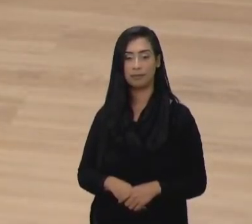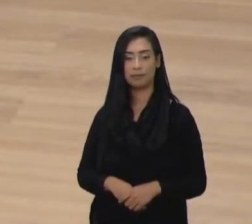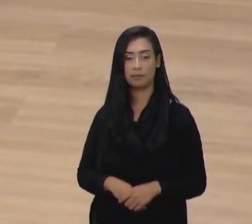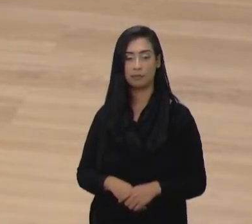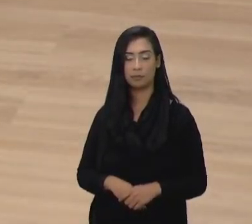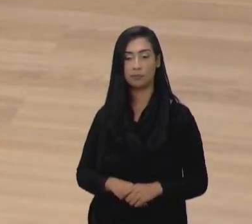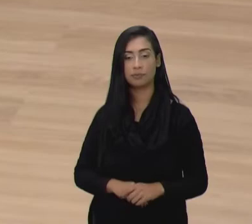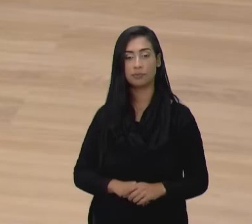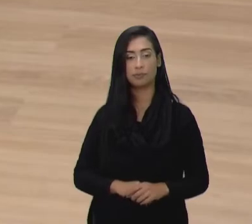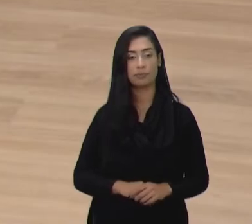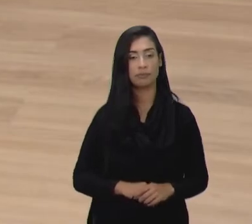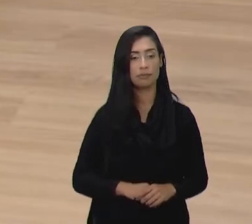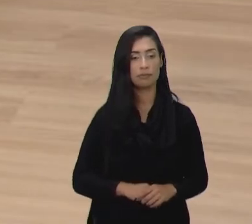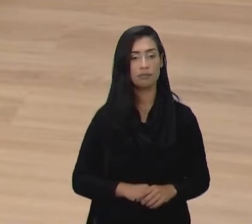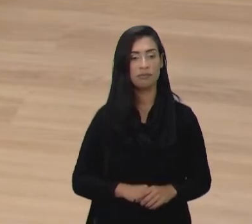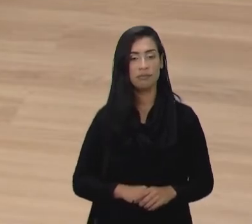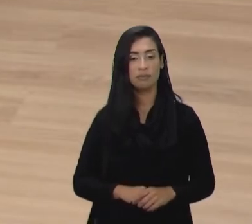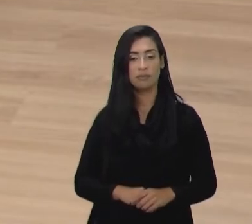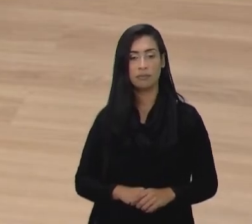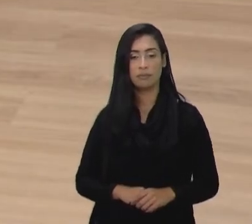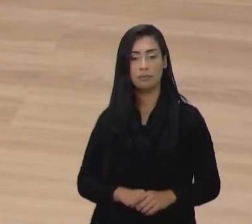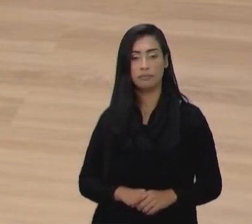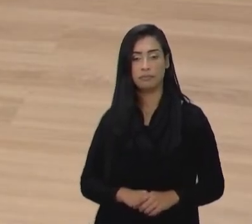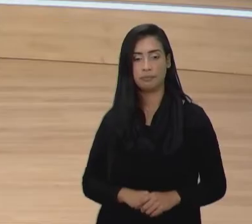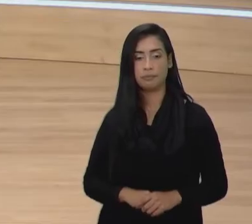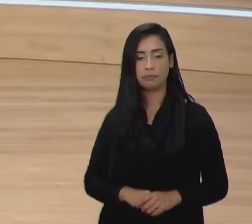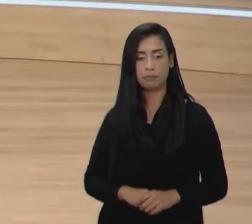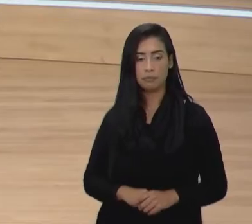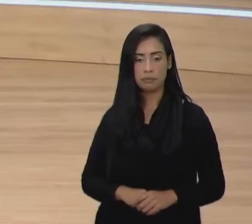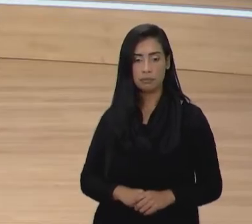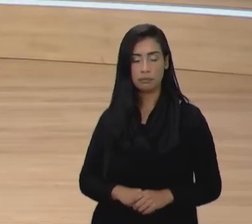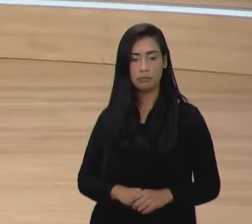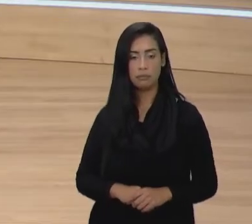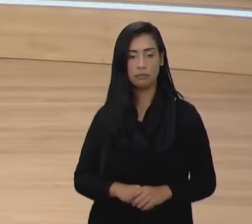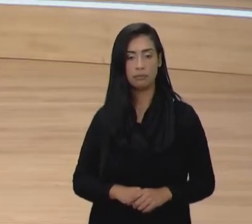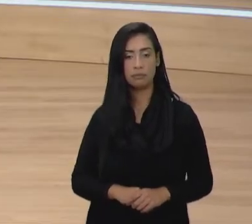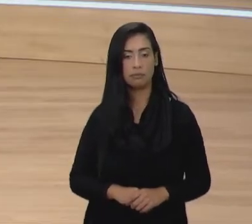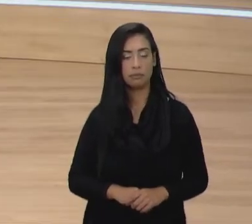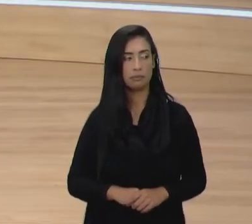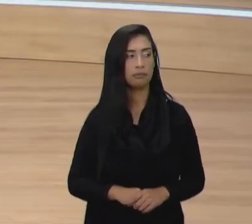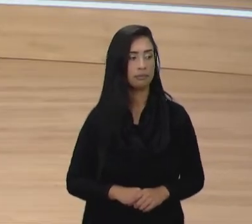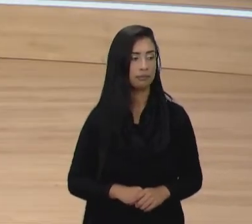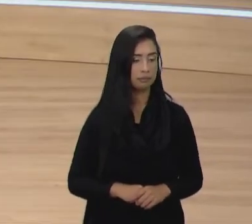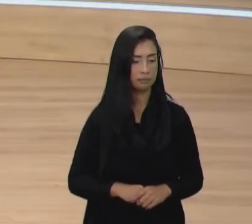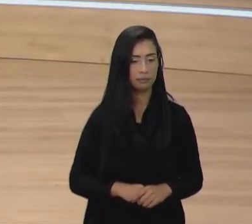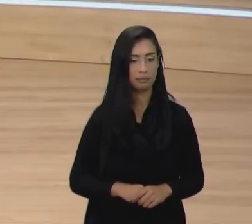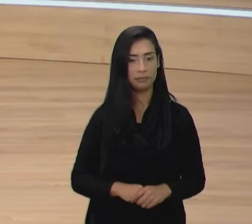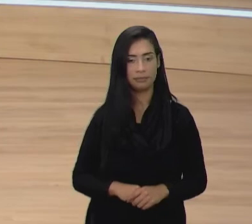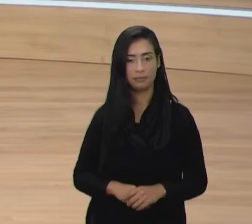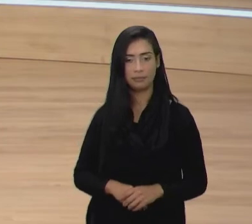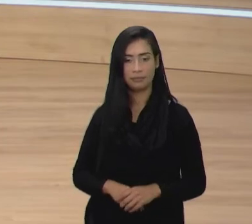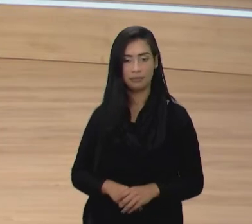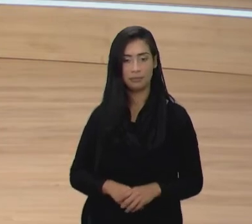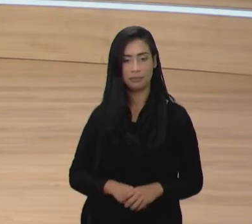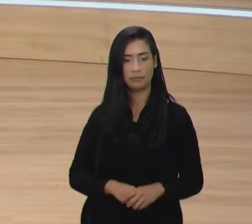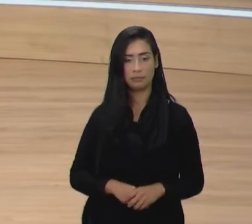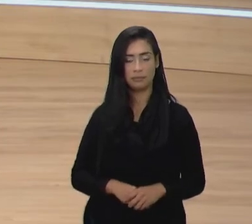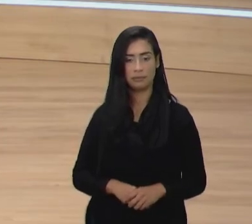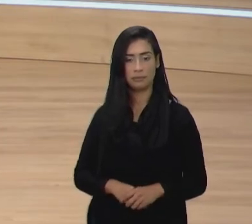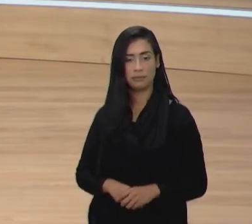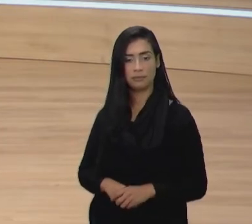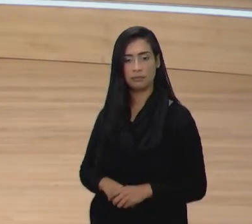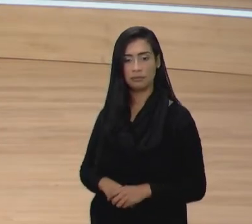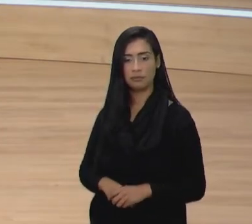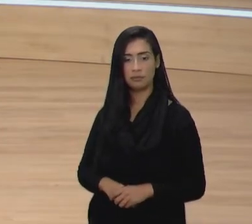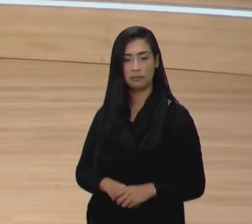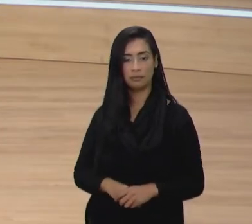1, 2, 3, 5, 6, 7. 1, 2, 3, vai balançar. Balança. Dilequenô. Passou para o outro lado. Guapeia. Atrás e